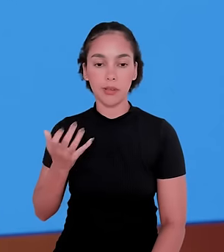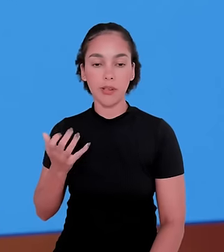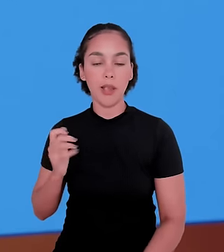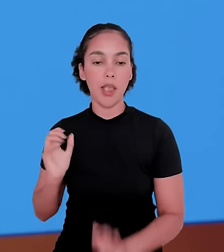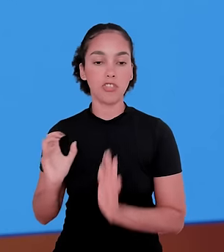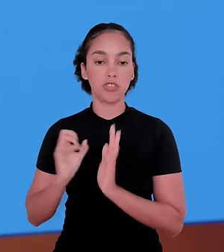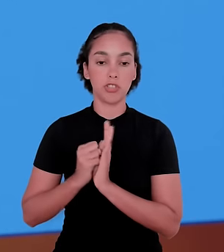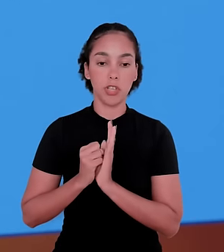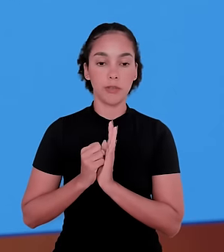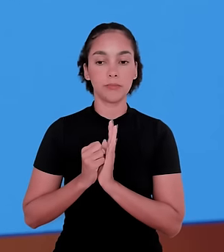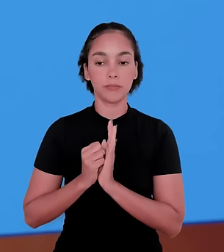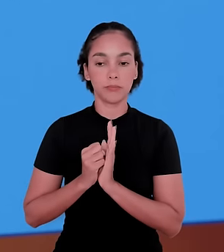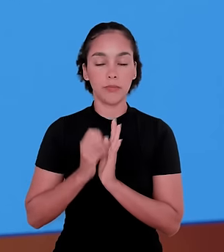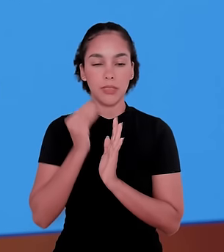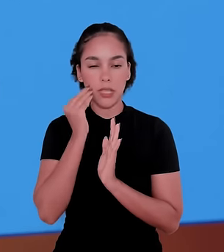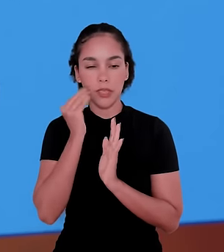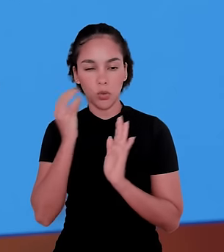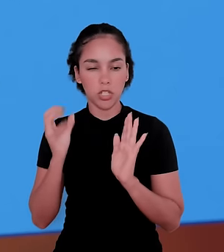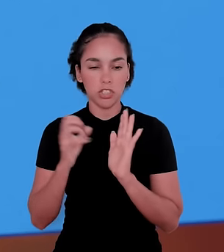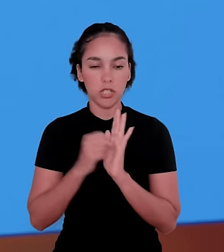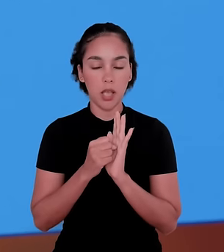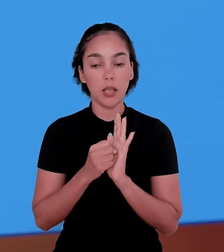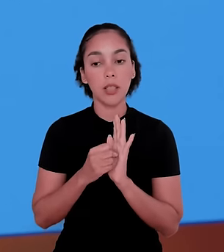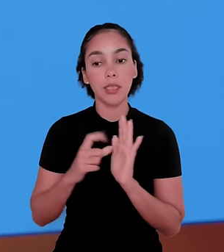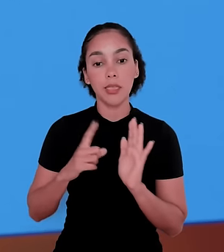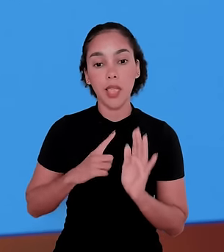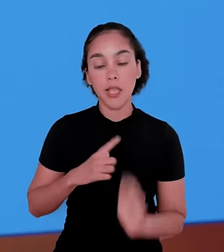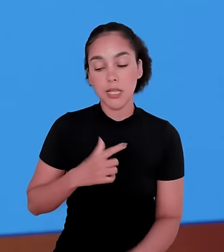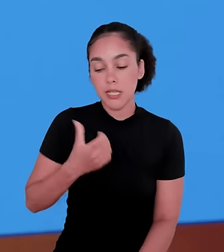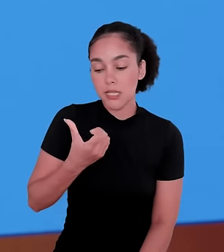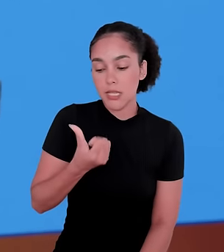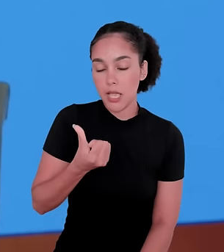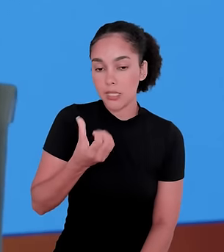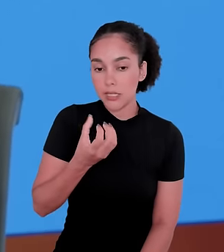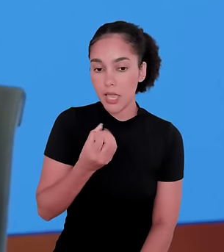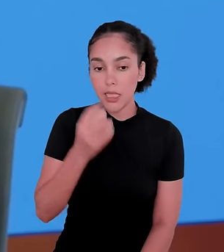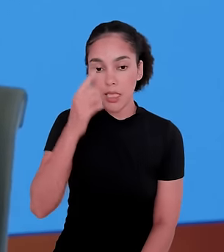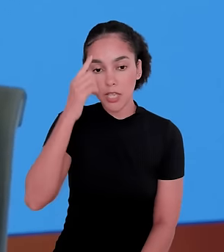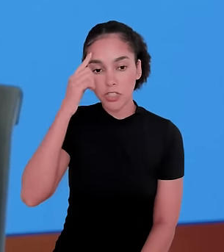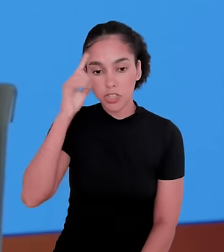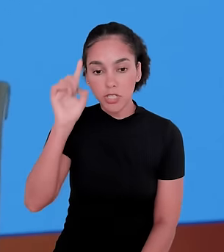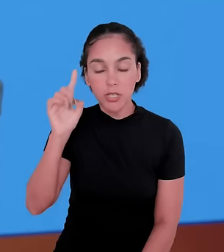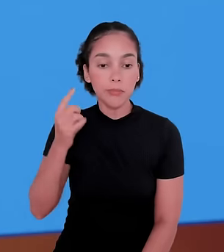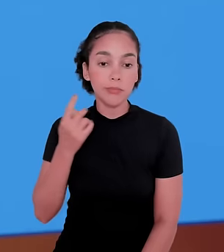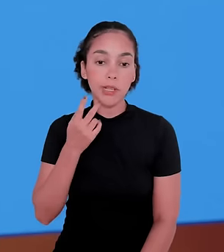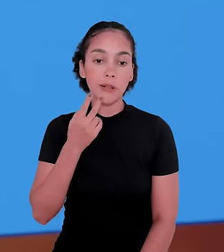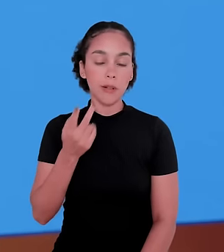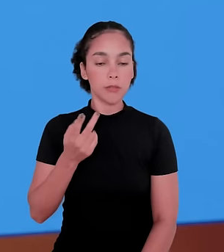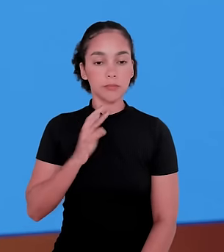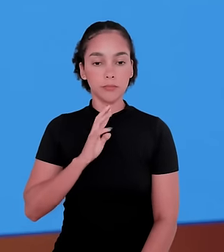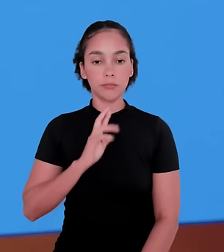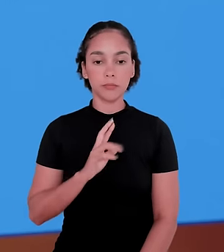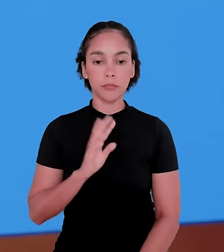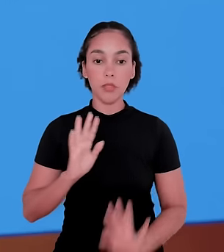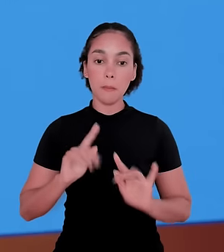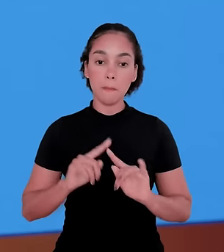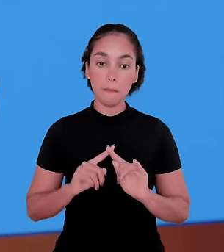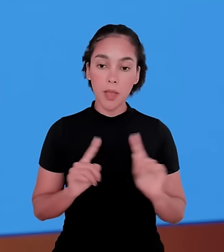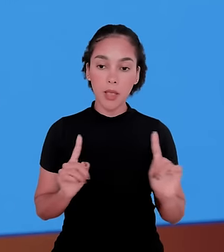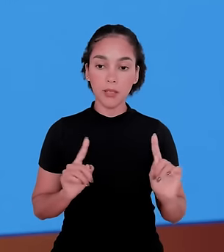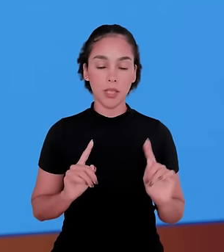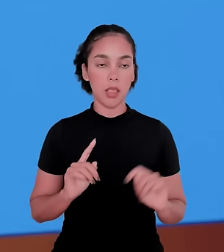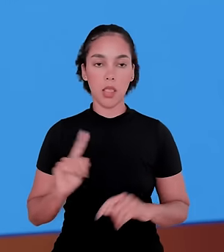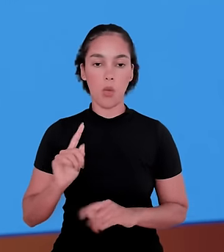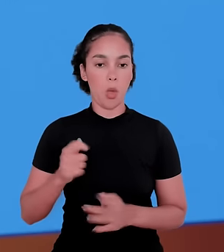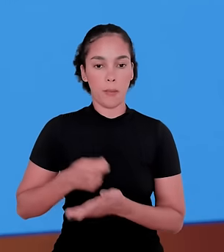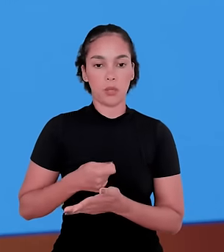usuário que tá tentando aquela marca ela tem para ela trazer alguma manifestação mas essa manifestação